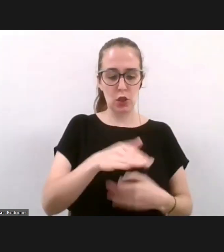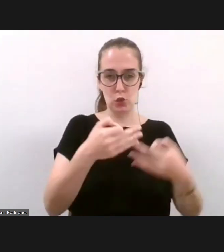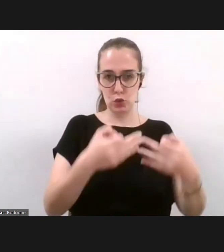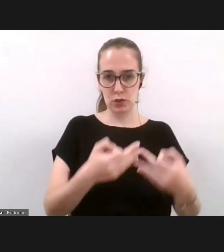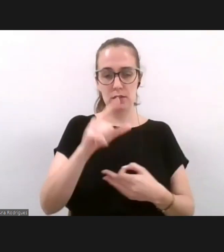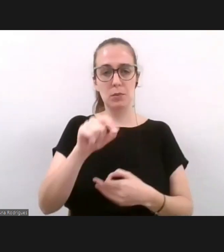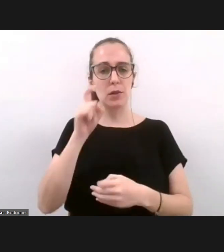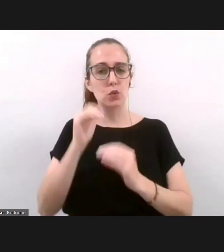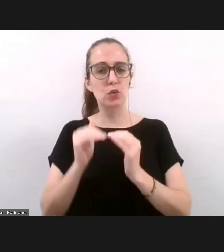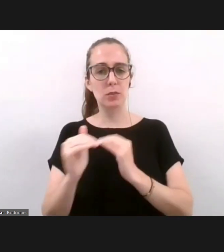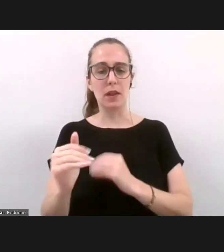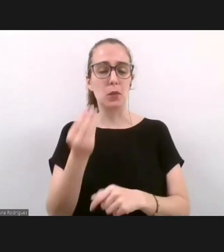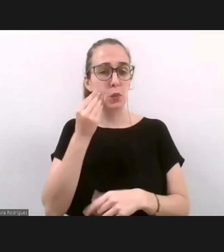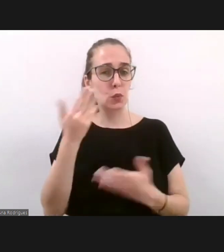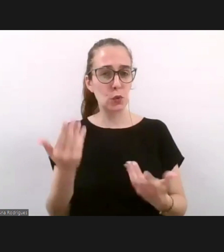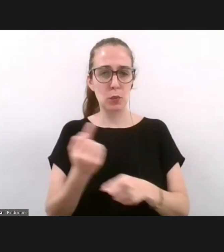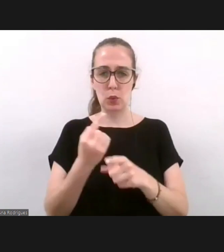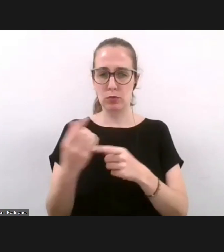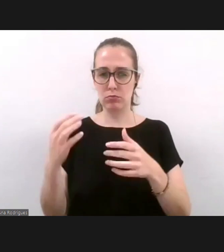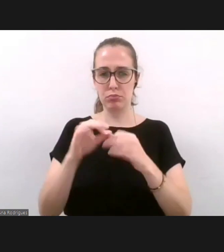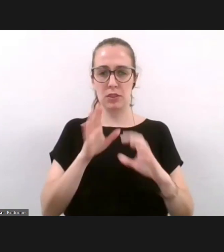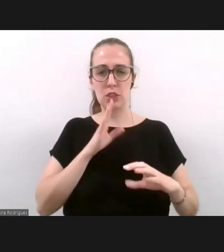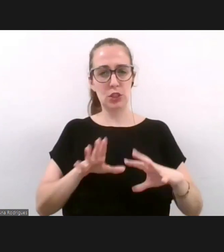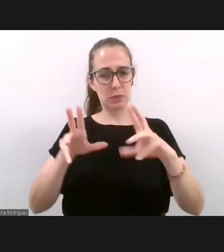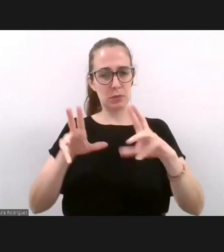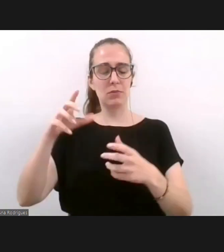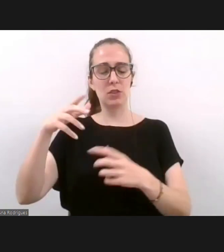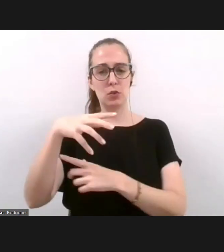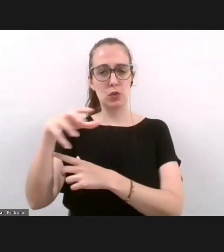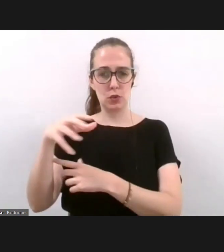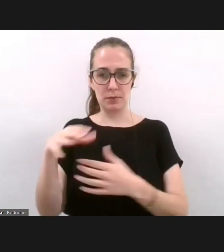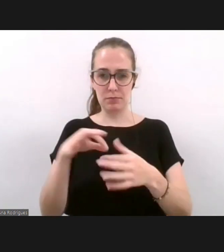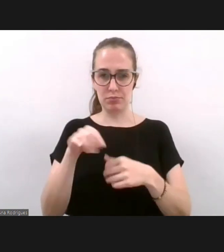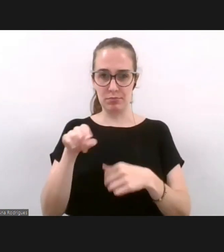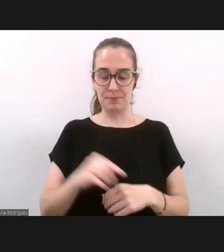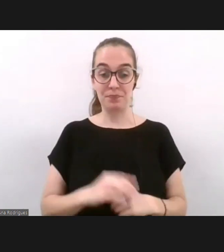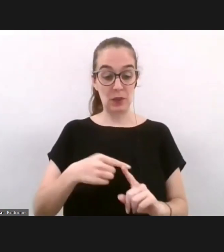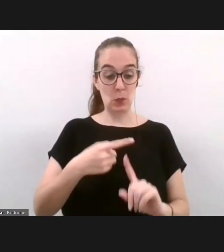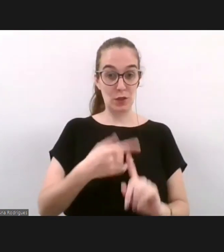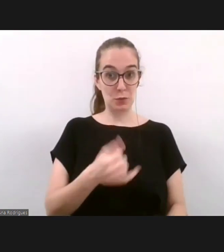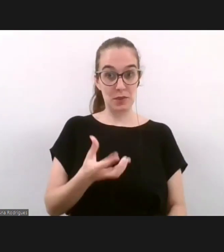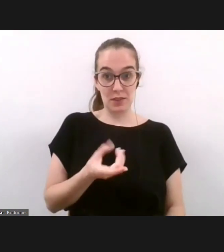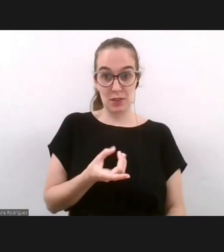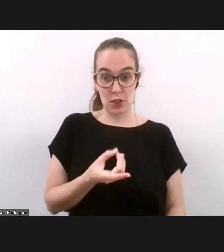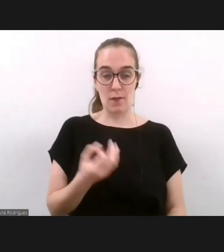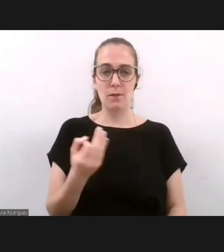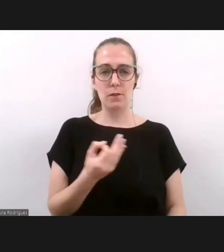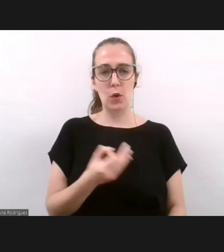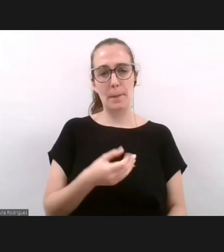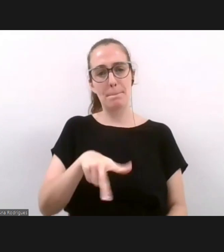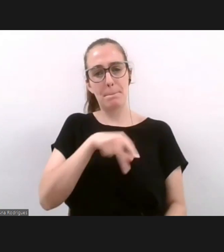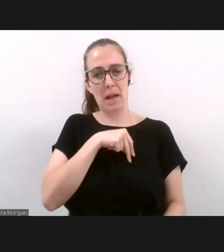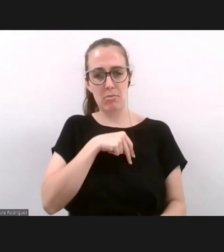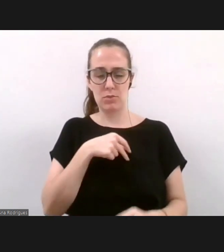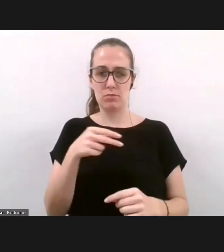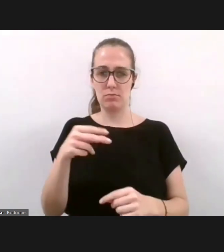através de infraestruturas de dados espaciais, JustSite. Em 2019, ganhou o Prémio de Inovação Pedagógica da